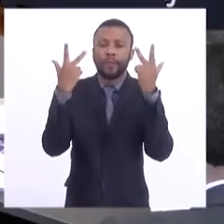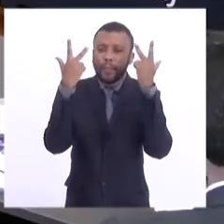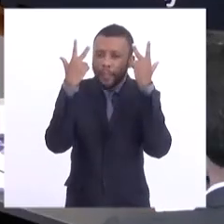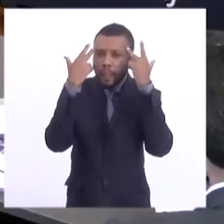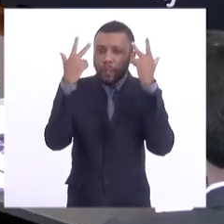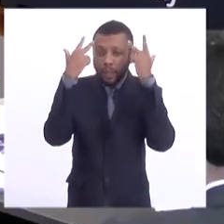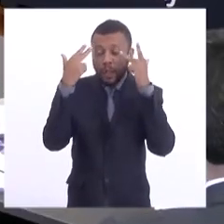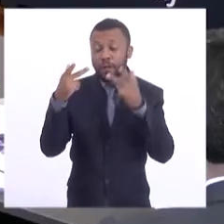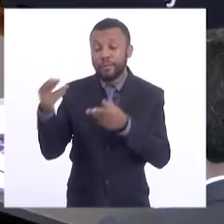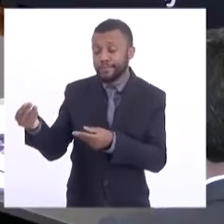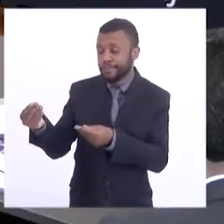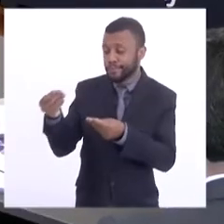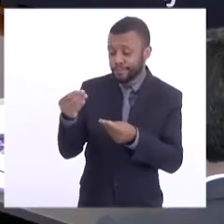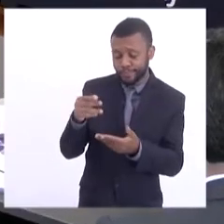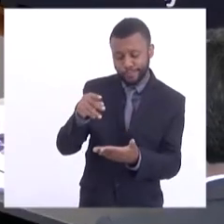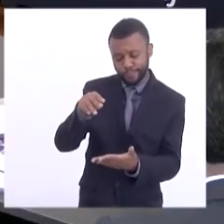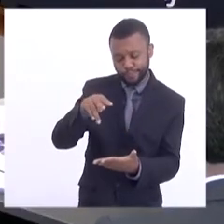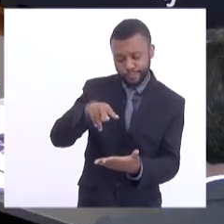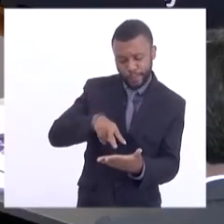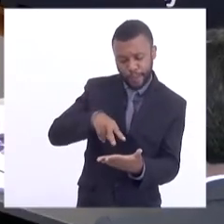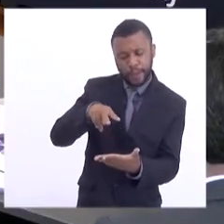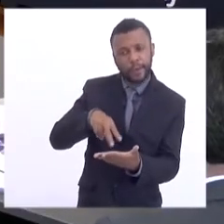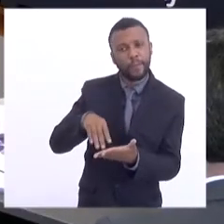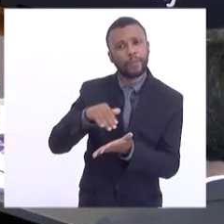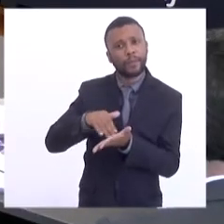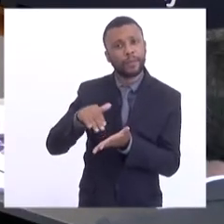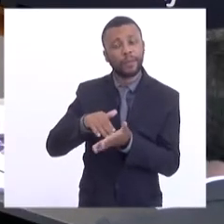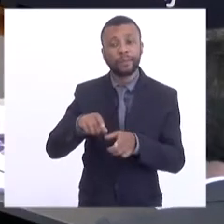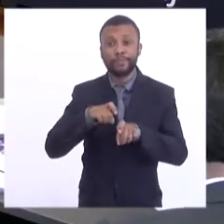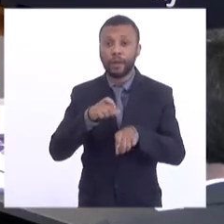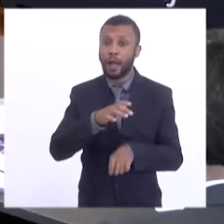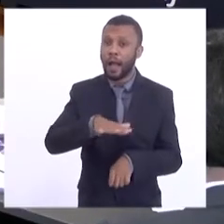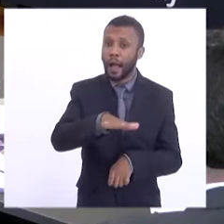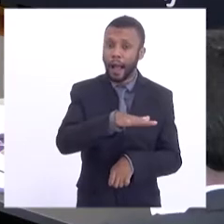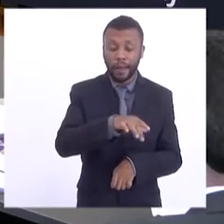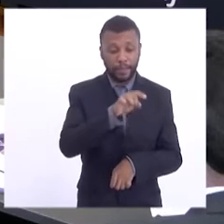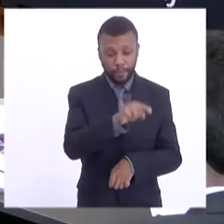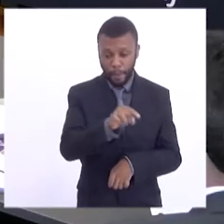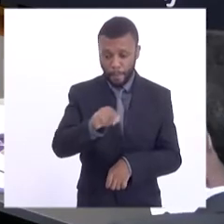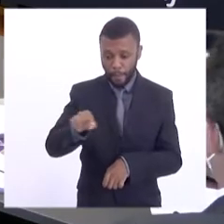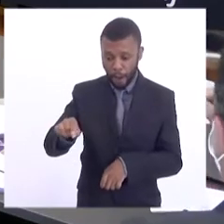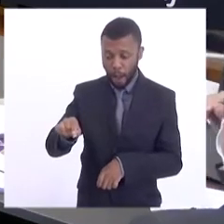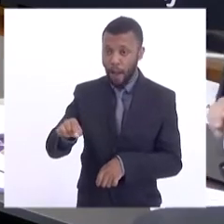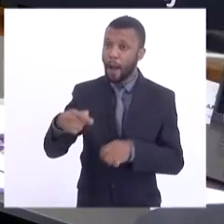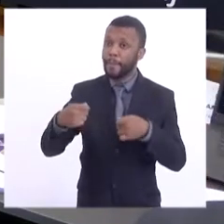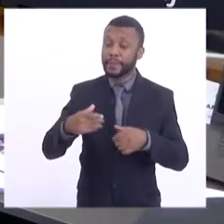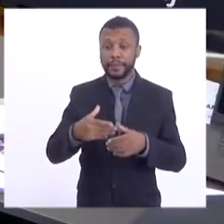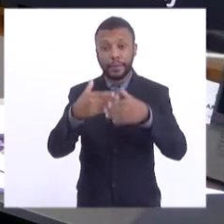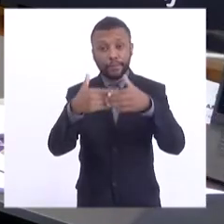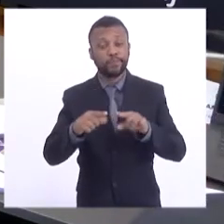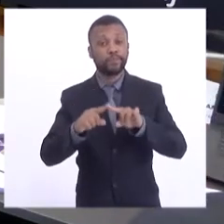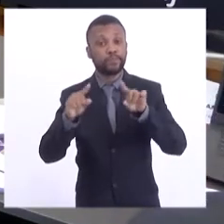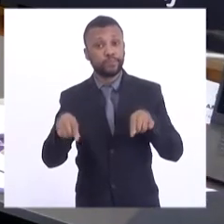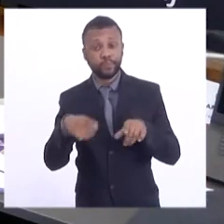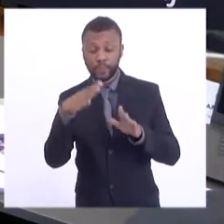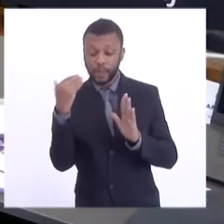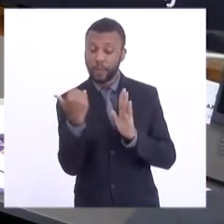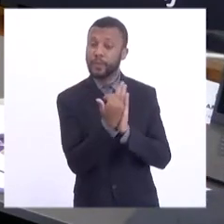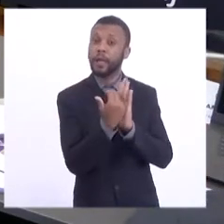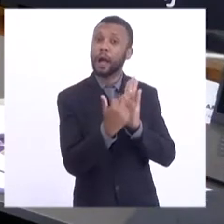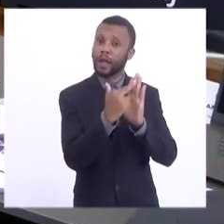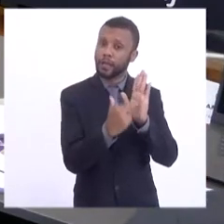para o secretário de fazenda ele fica lá área xyz tem que abrir concurso público tem que estar dentro do regime